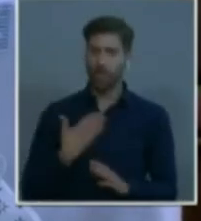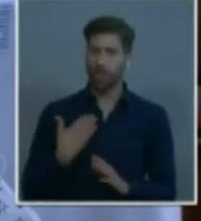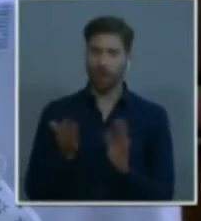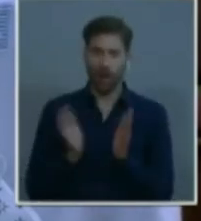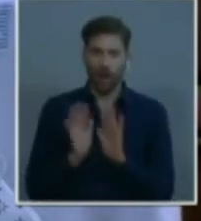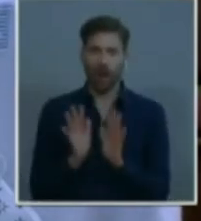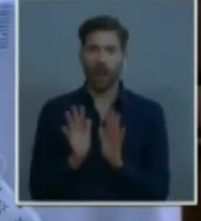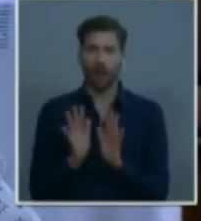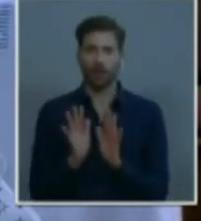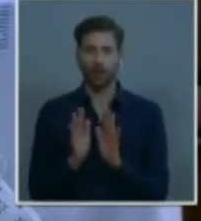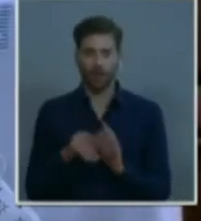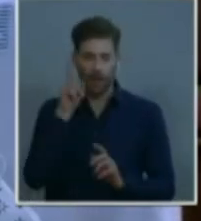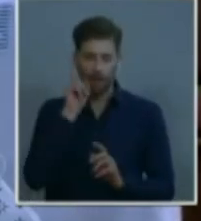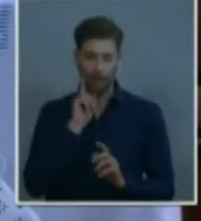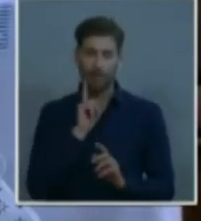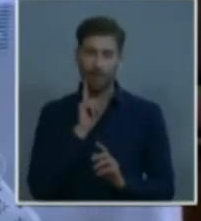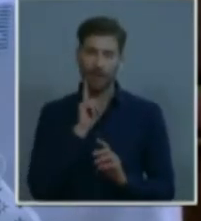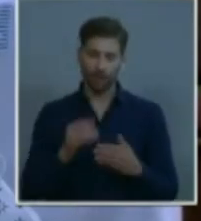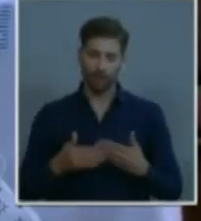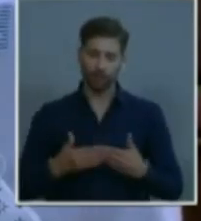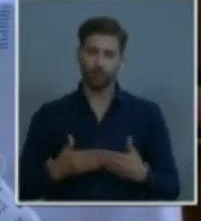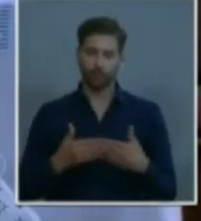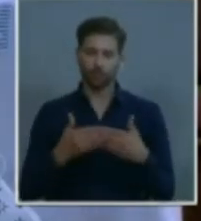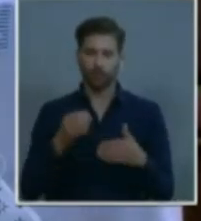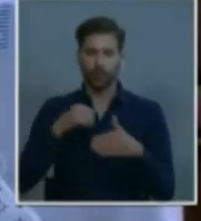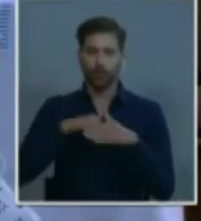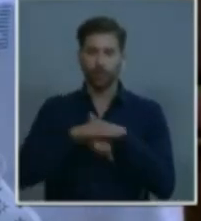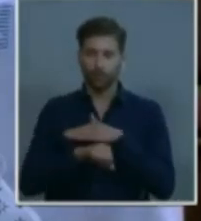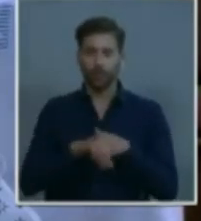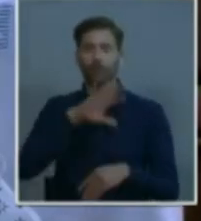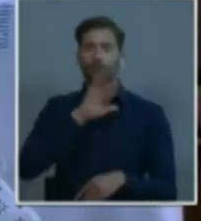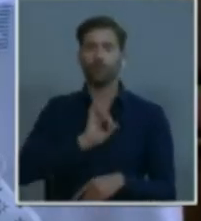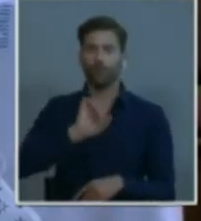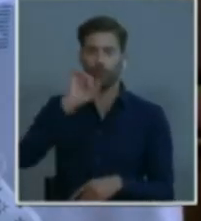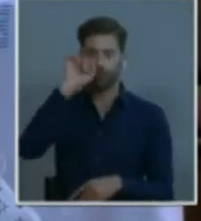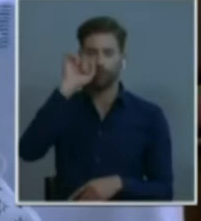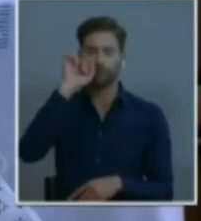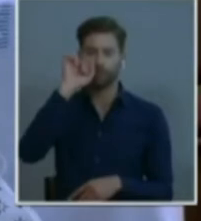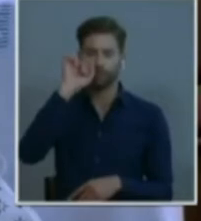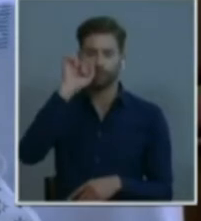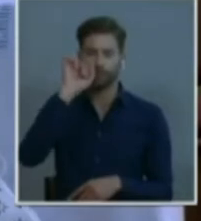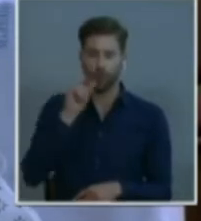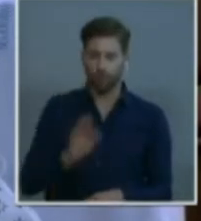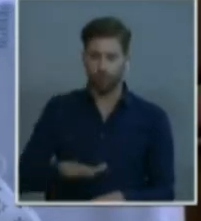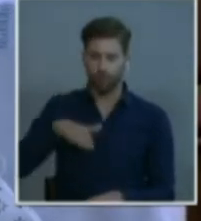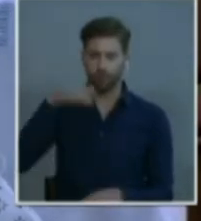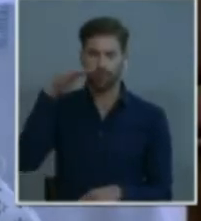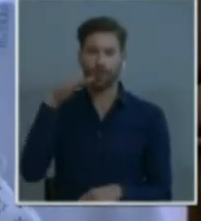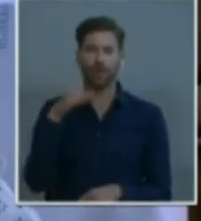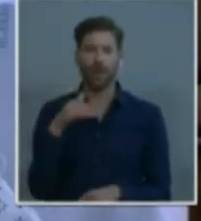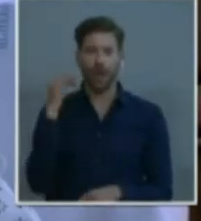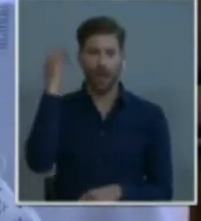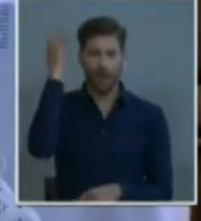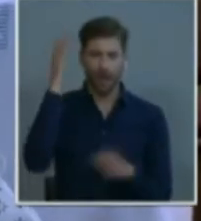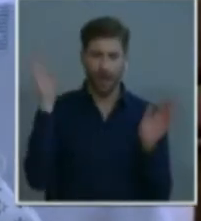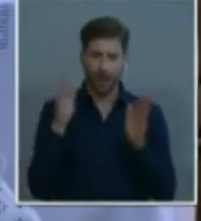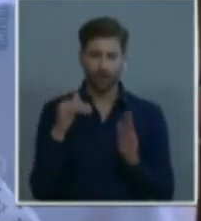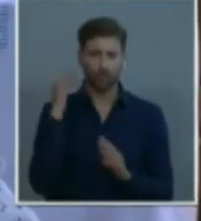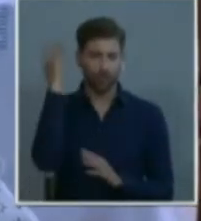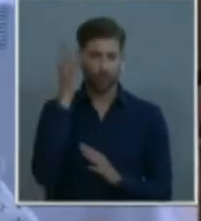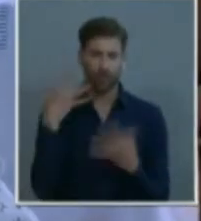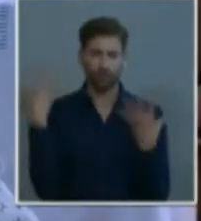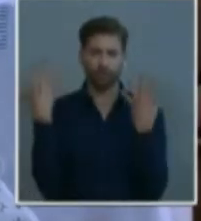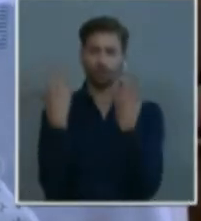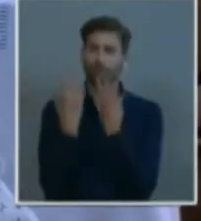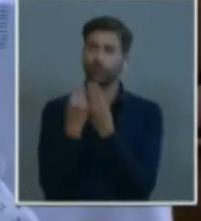o autor da vida, vosso Filho feito homem. Por isso, com os anjos e os santos, proclamamos a